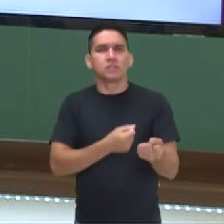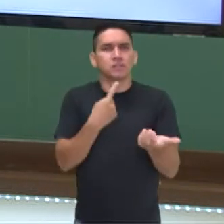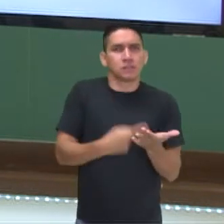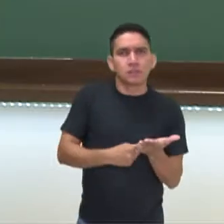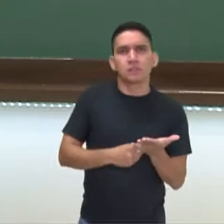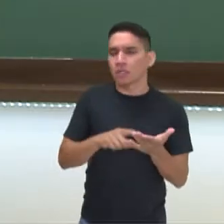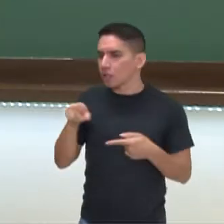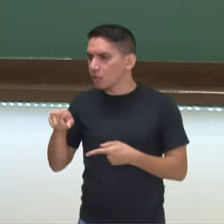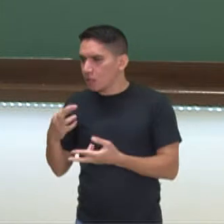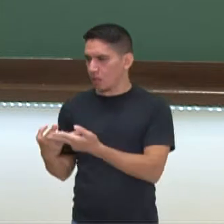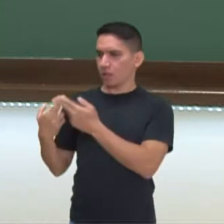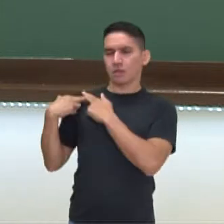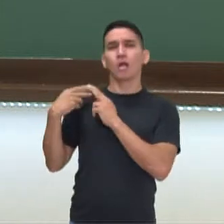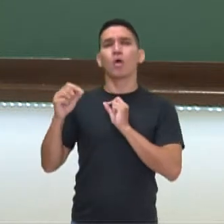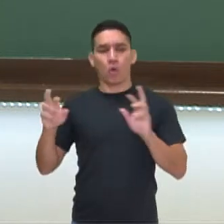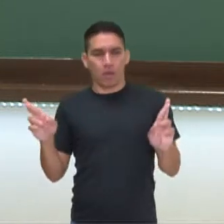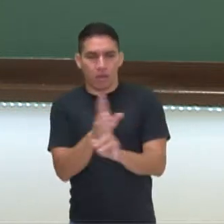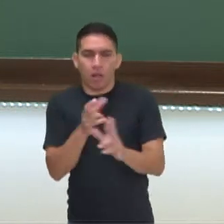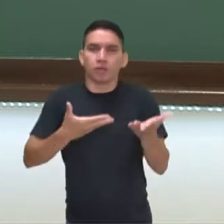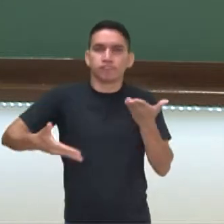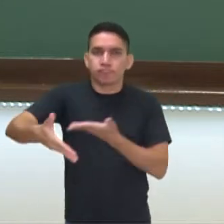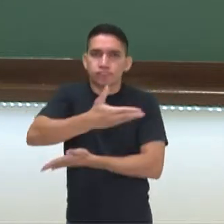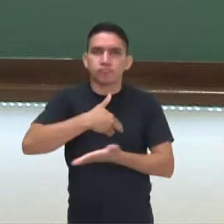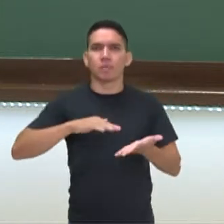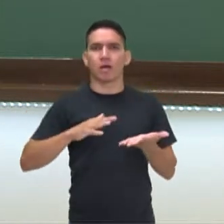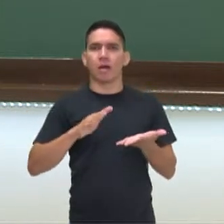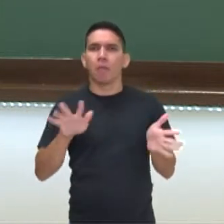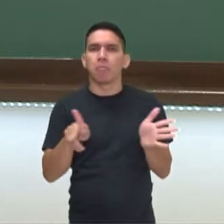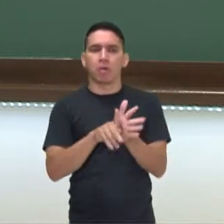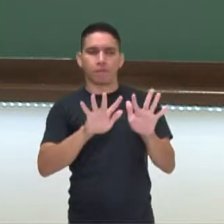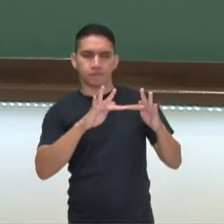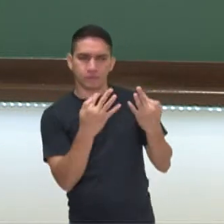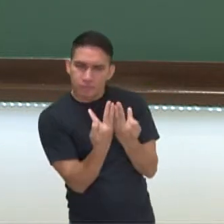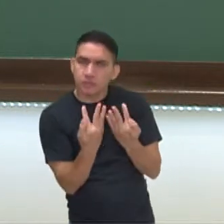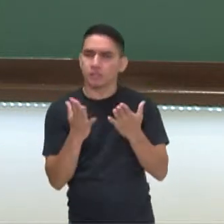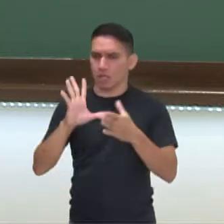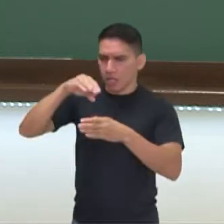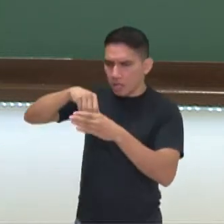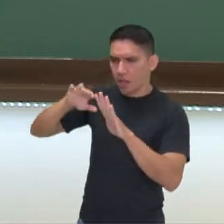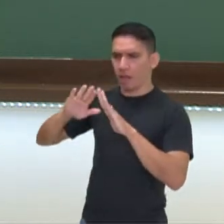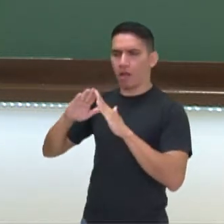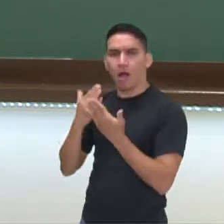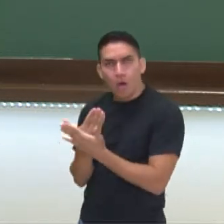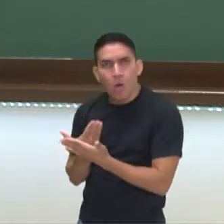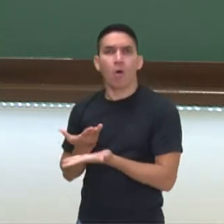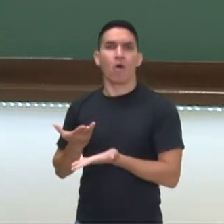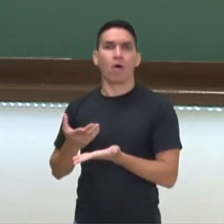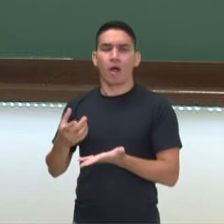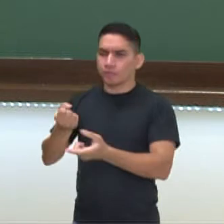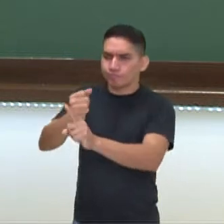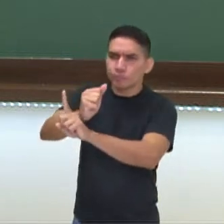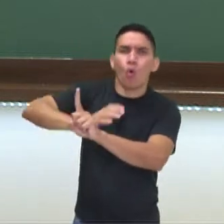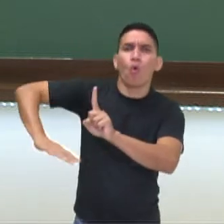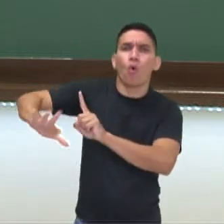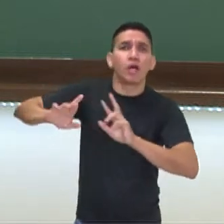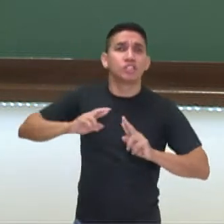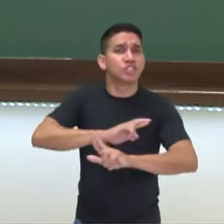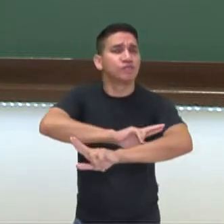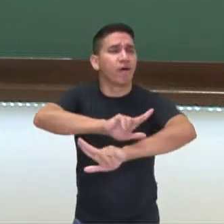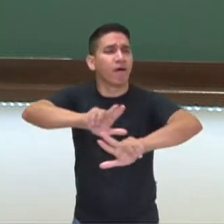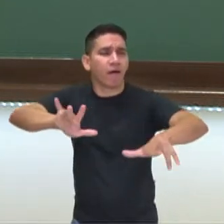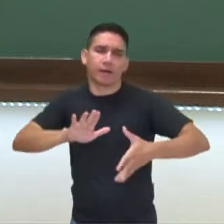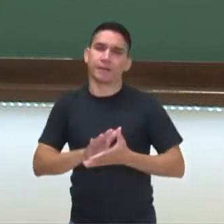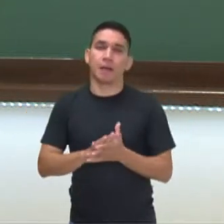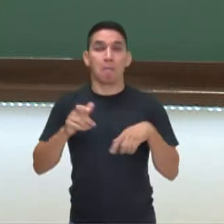nossas relações sociais, com a nossa família, no nosso ambiente escolar, na sociedade, Nós precisamos